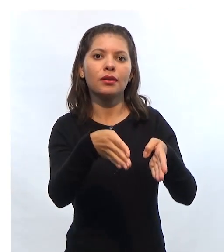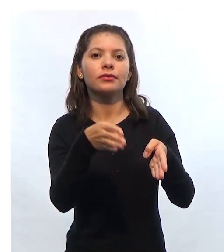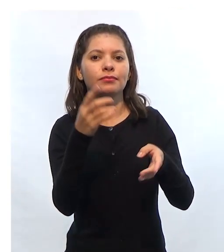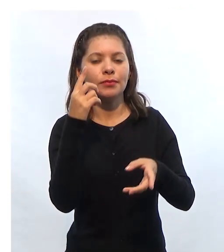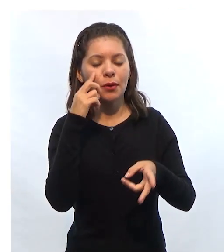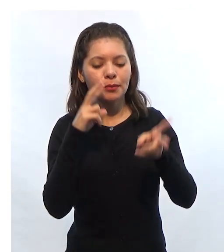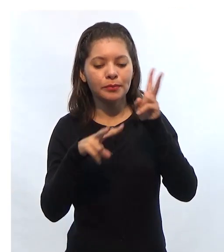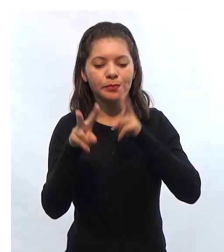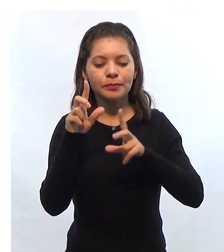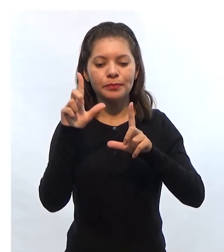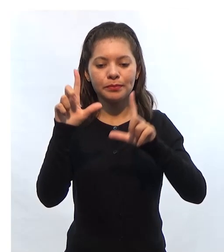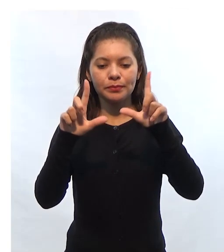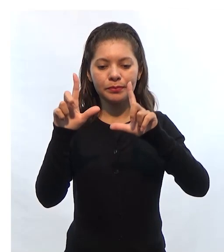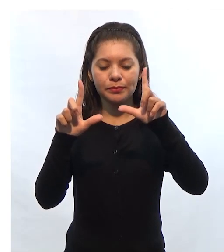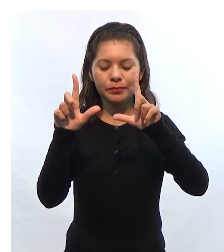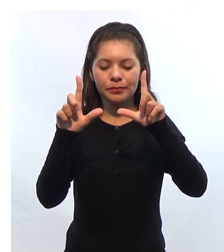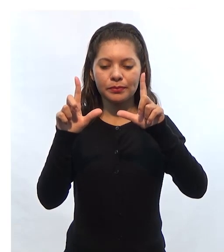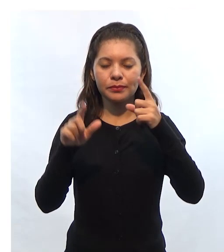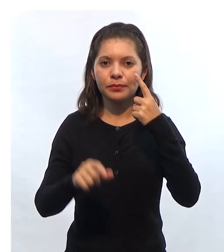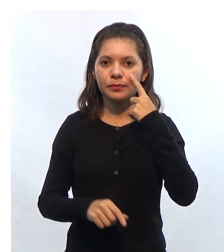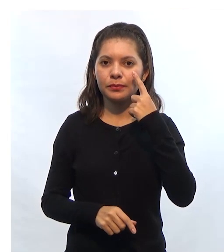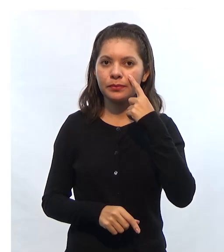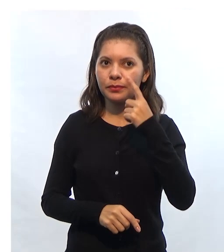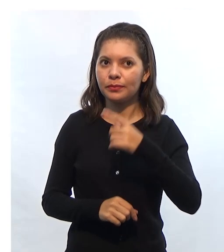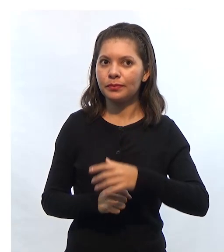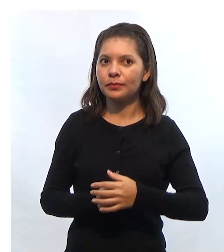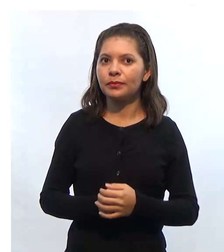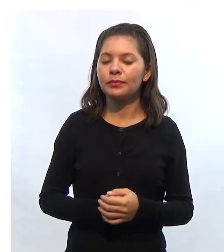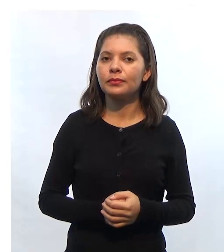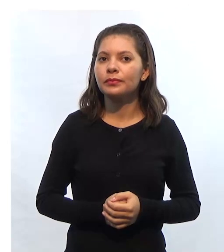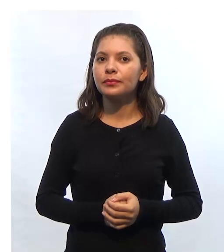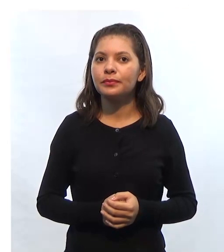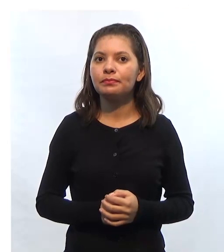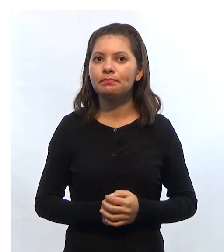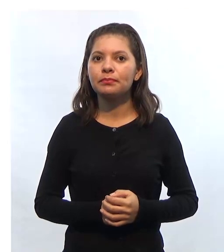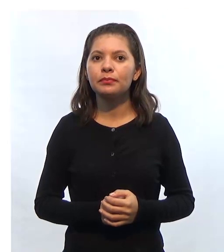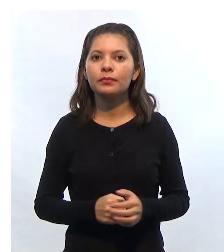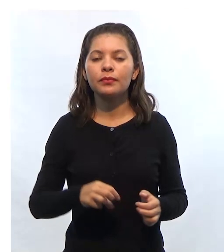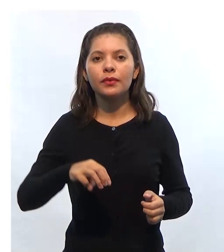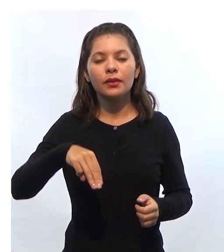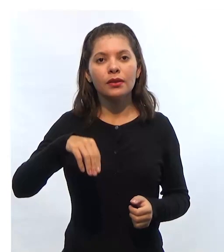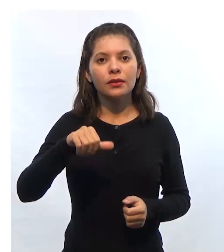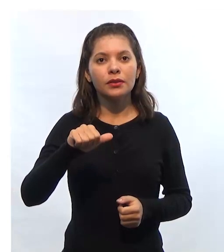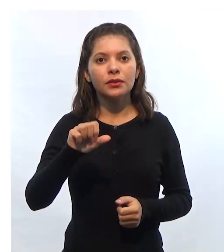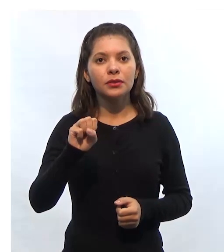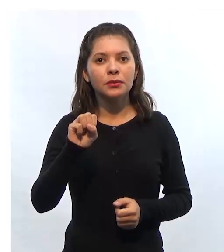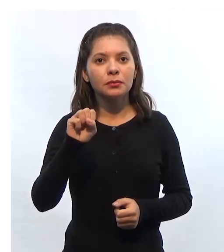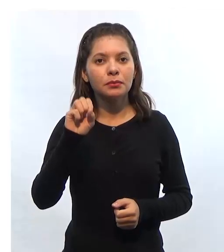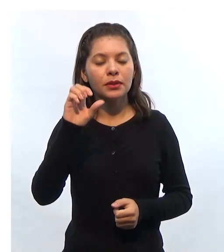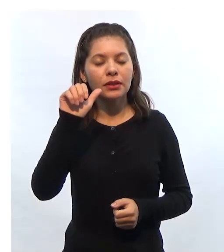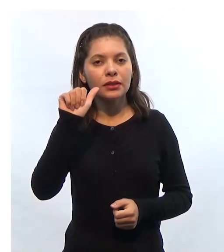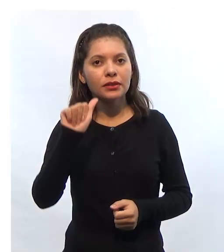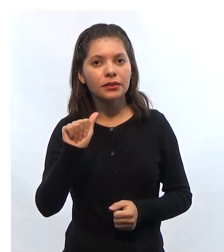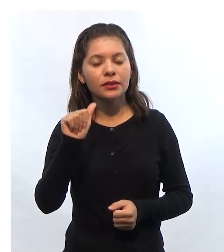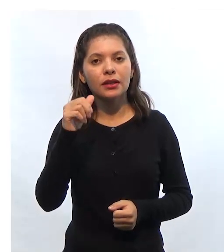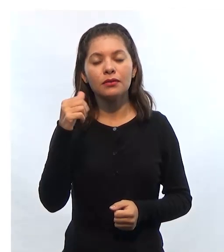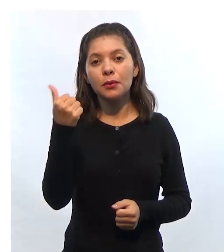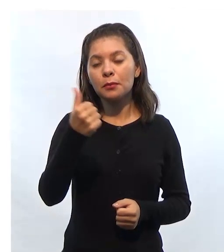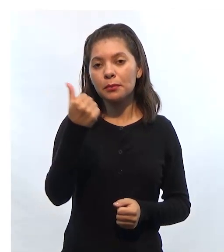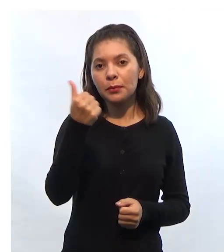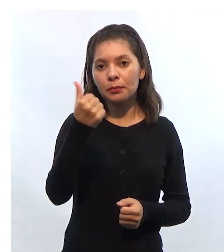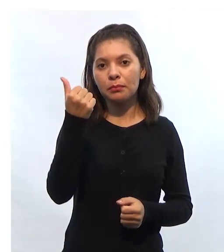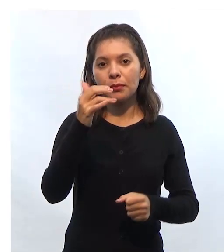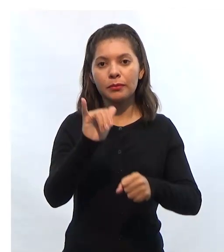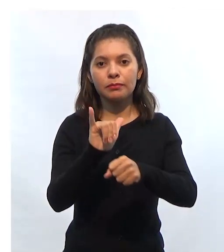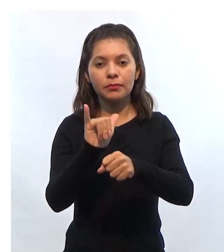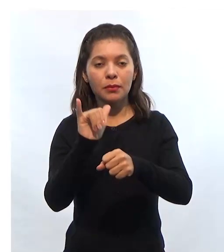concentrado. Vamos ver o que são essas 4 estratégias de segmentação. O marketing de massa, ele